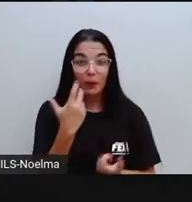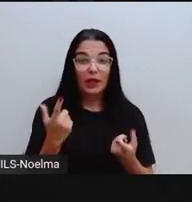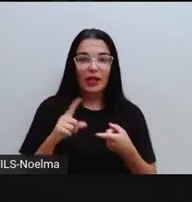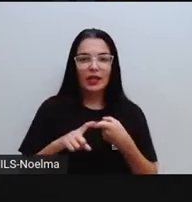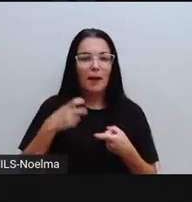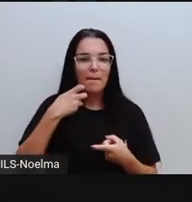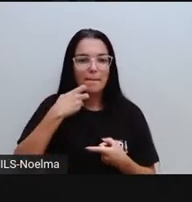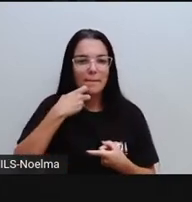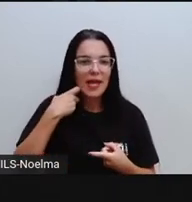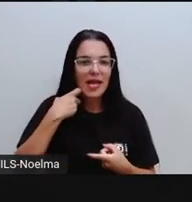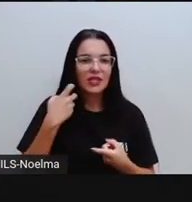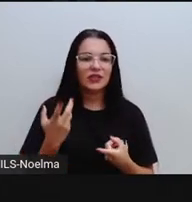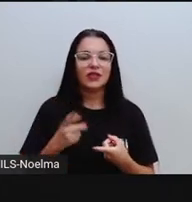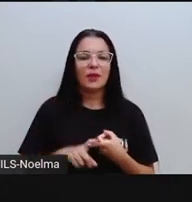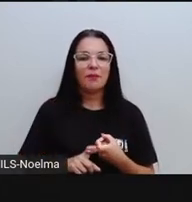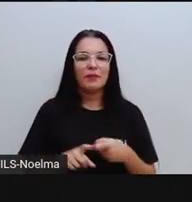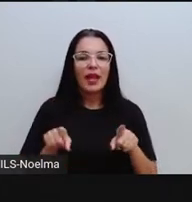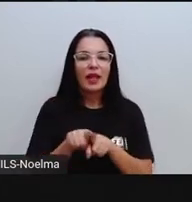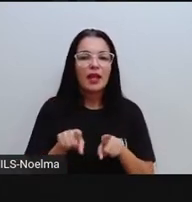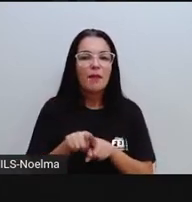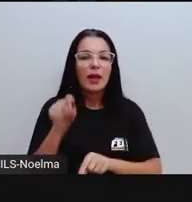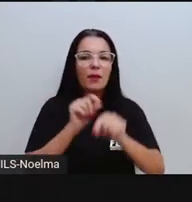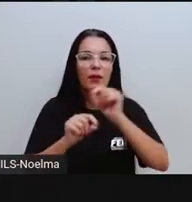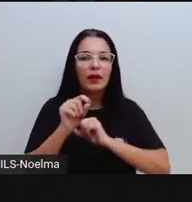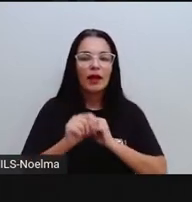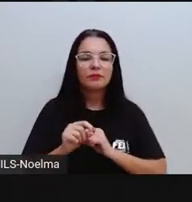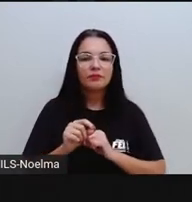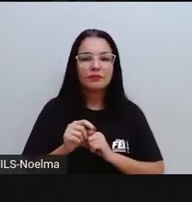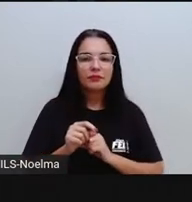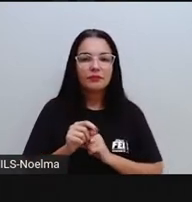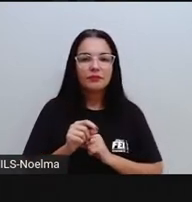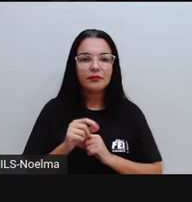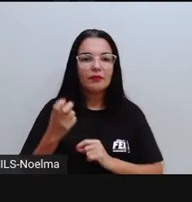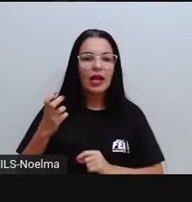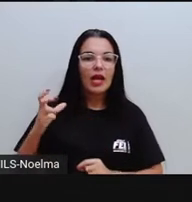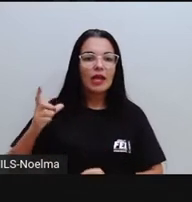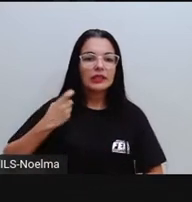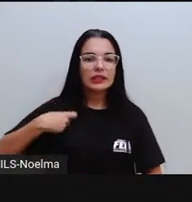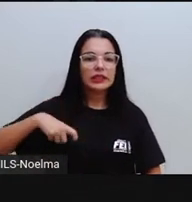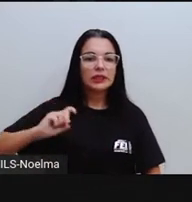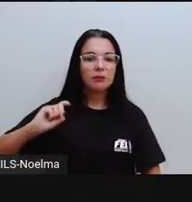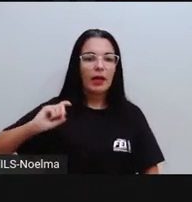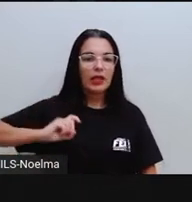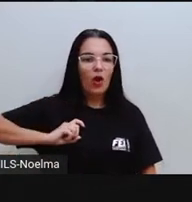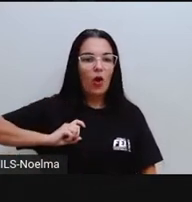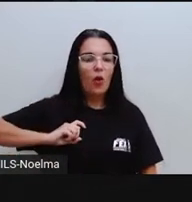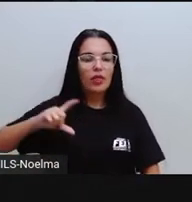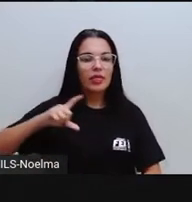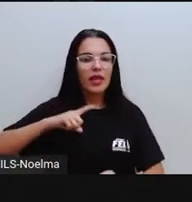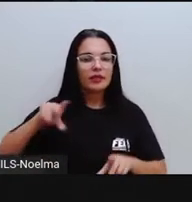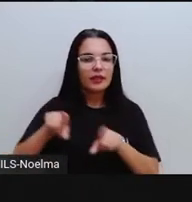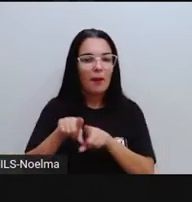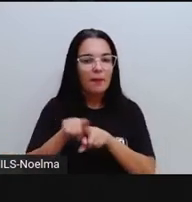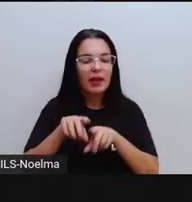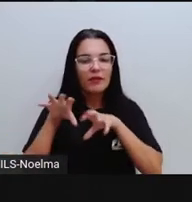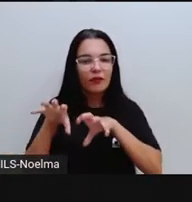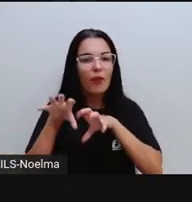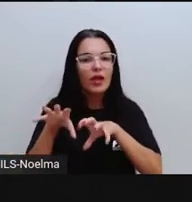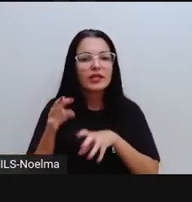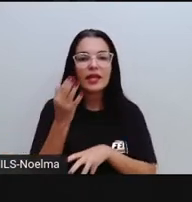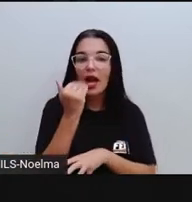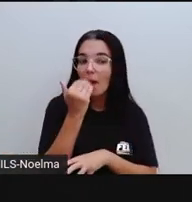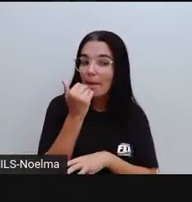karatê. Os espanhóis, que influenciaram aí na culinária, como é o caso dos croquetes e churros, e